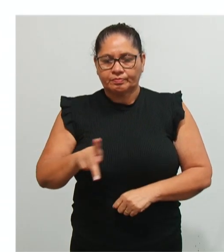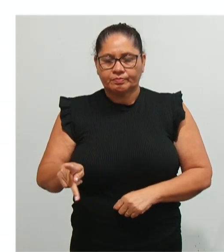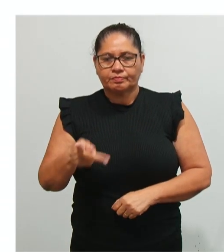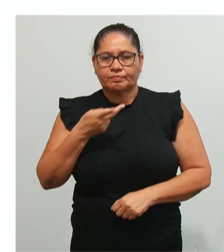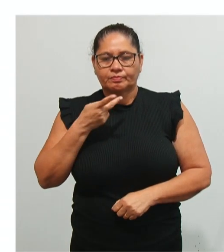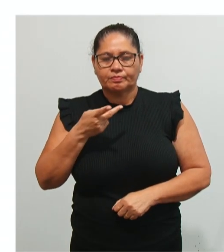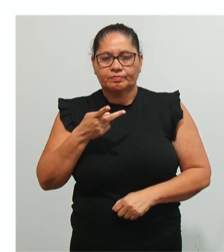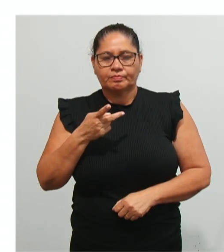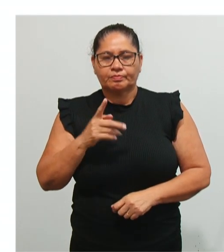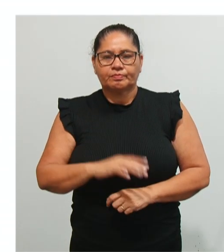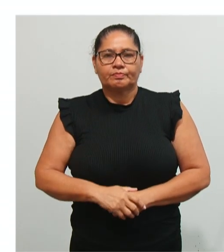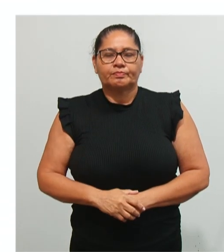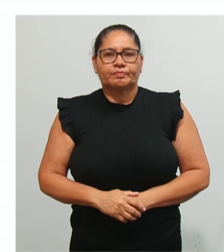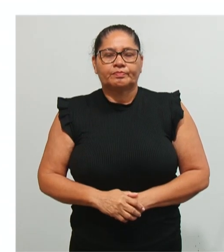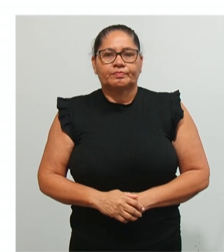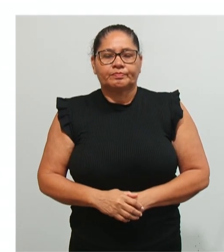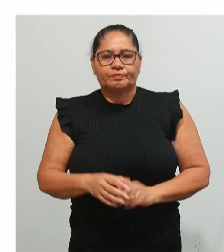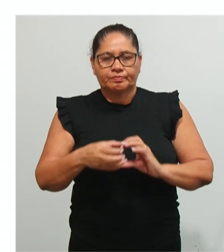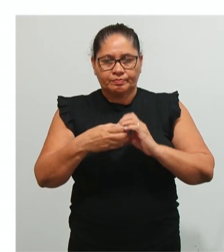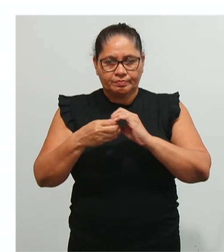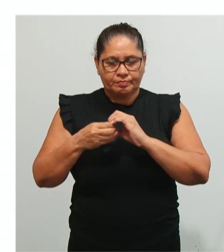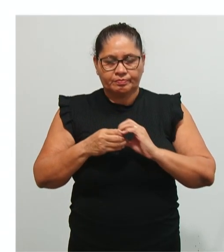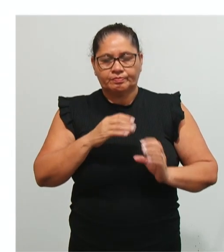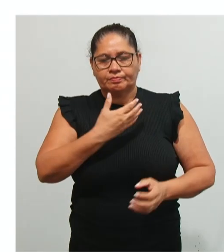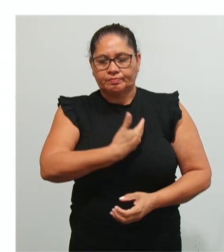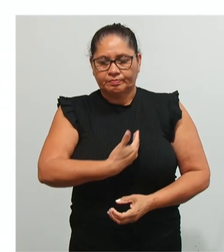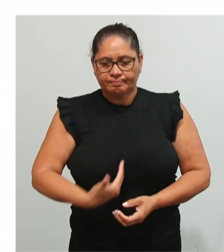de aspectos da governança corporativa.